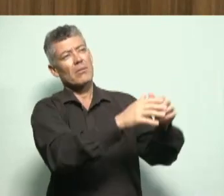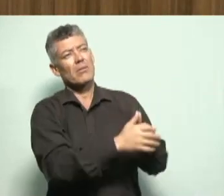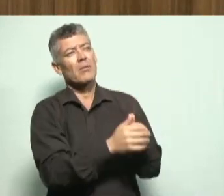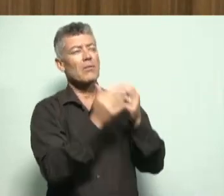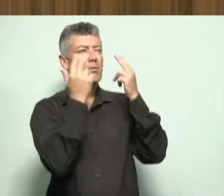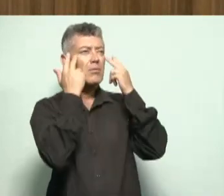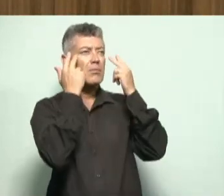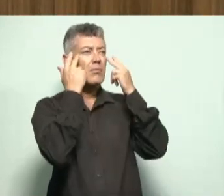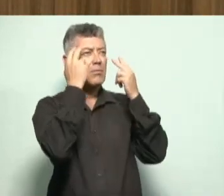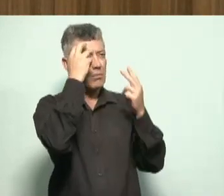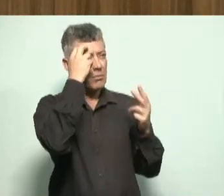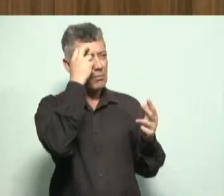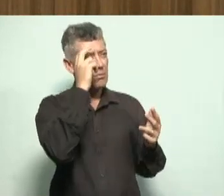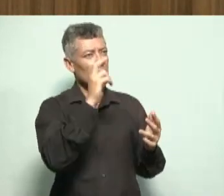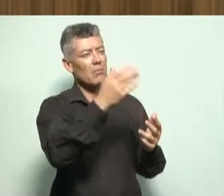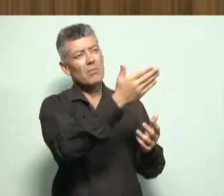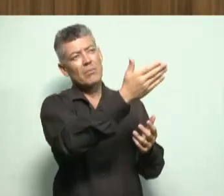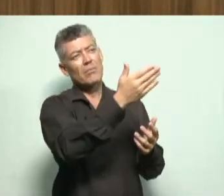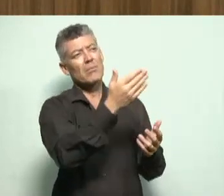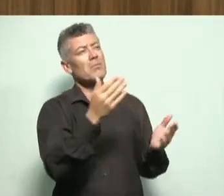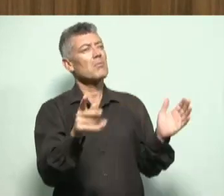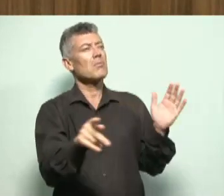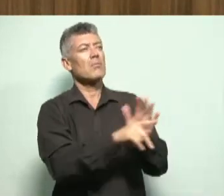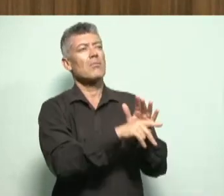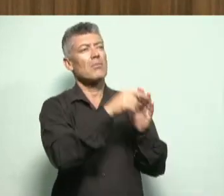cultura, cultura do capeta, só se for.